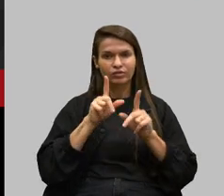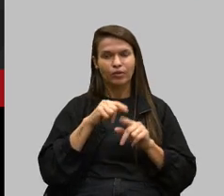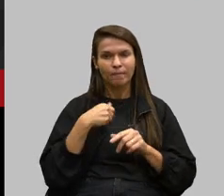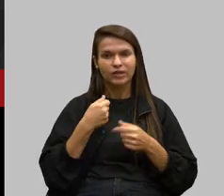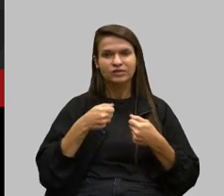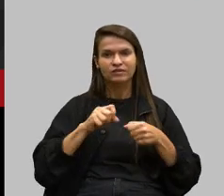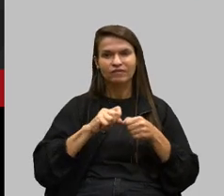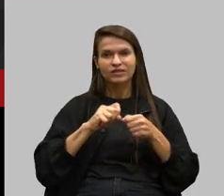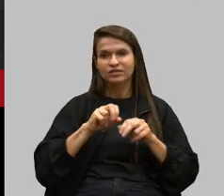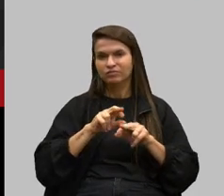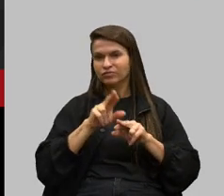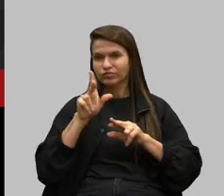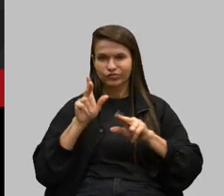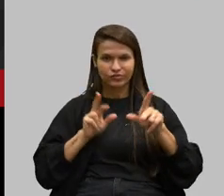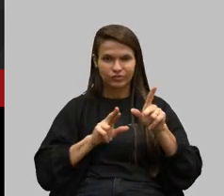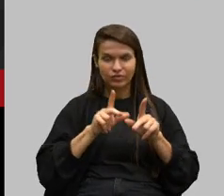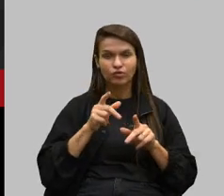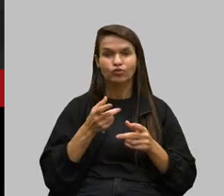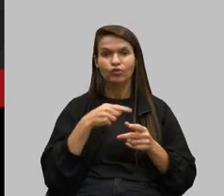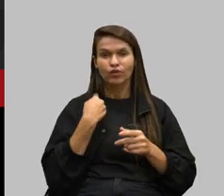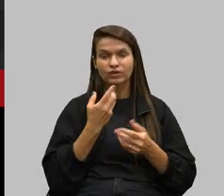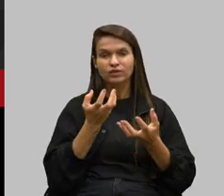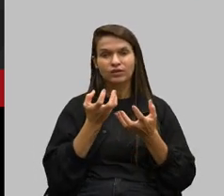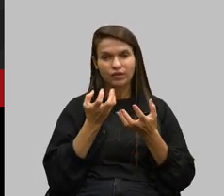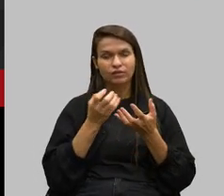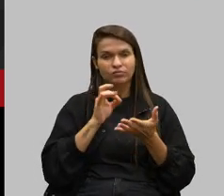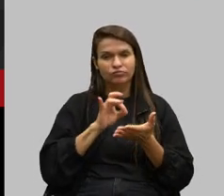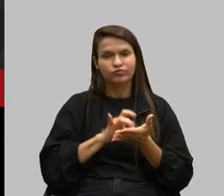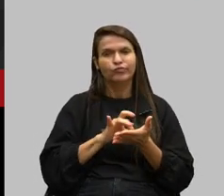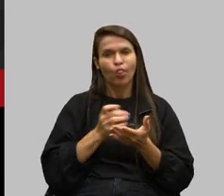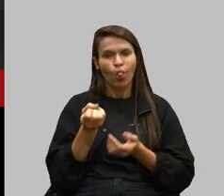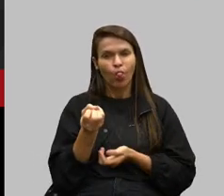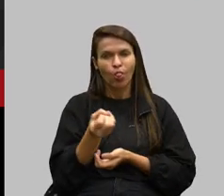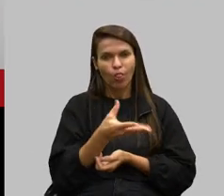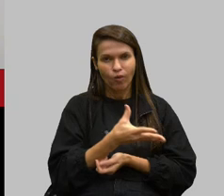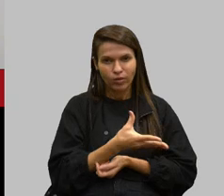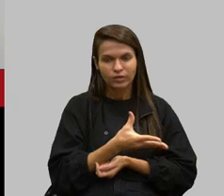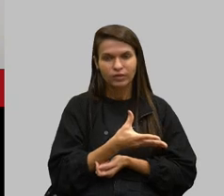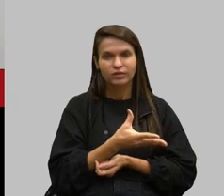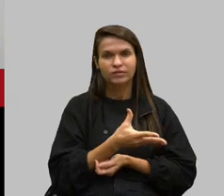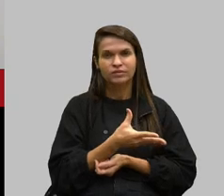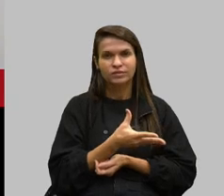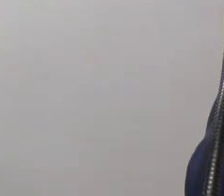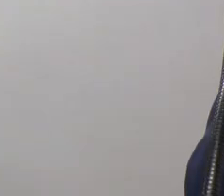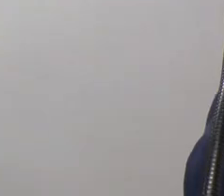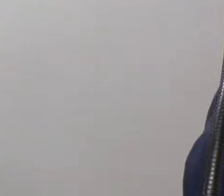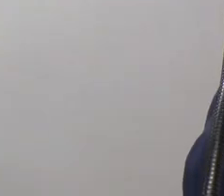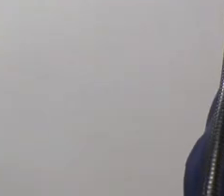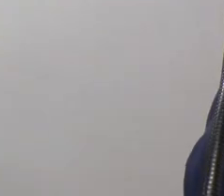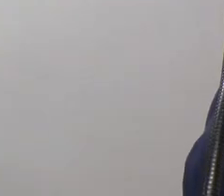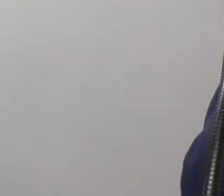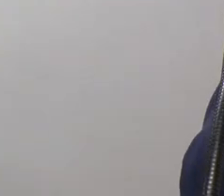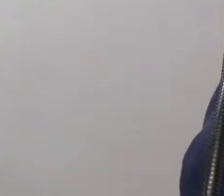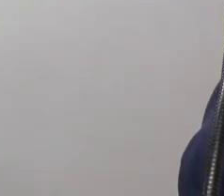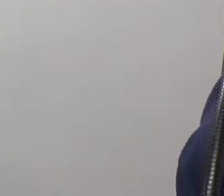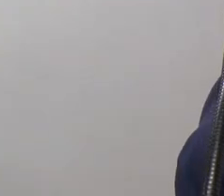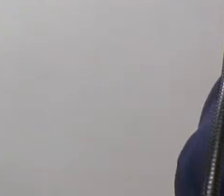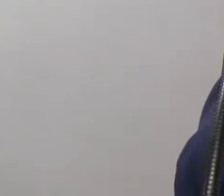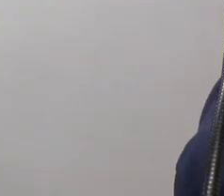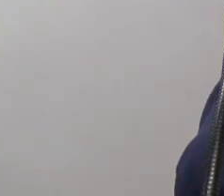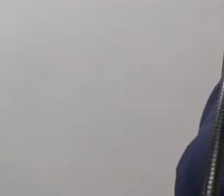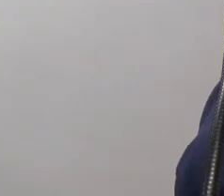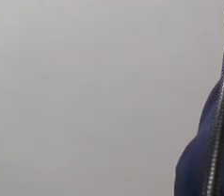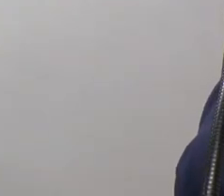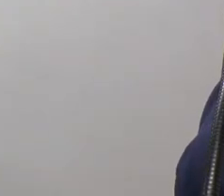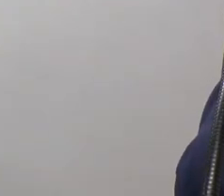fazer coisas diferentes então a gente tá querendo realmente modernizar a a Mc né o